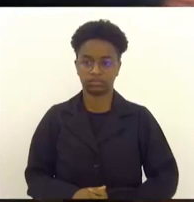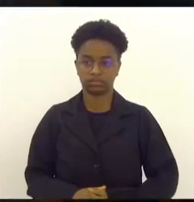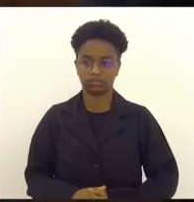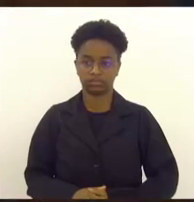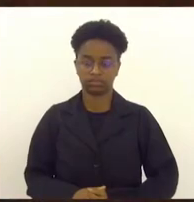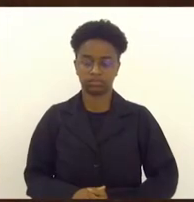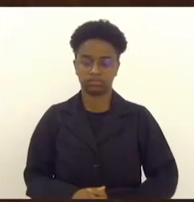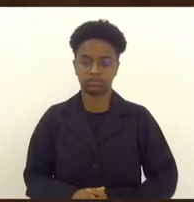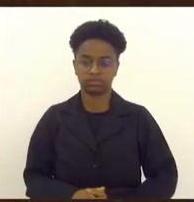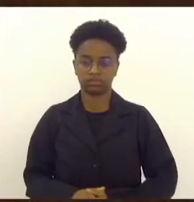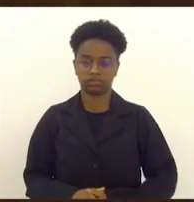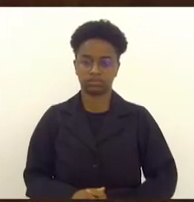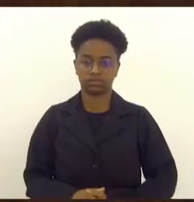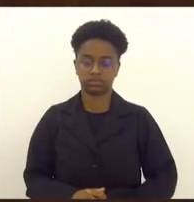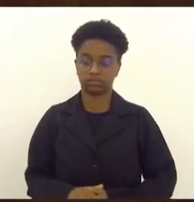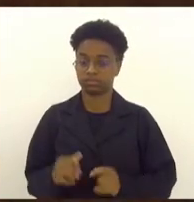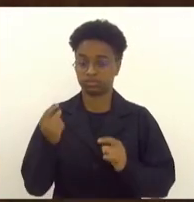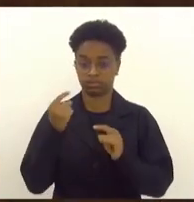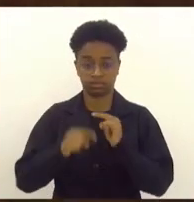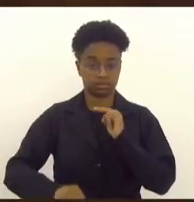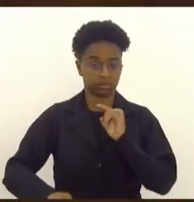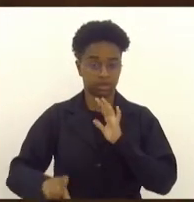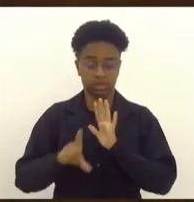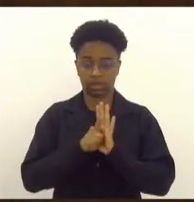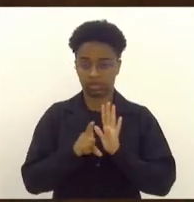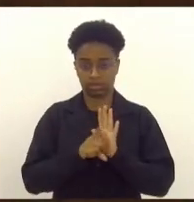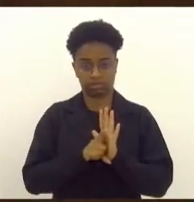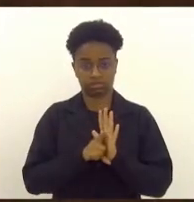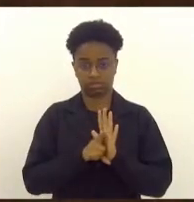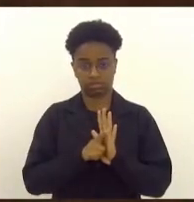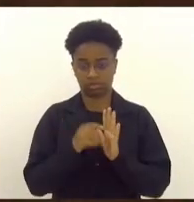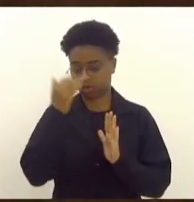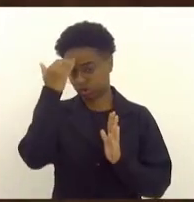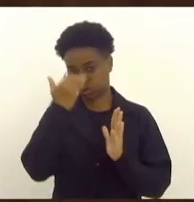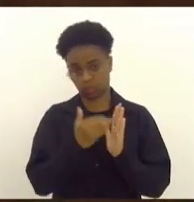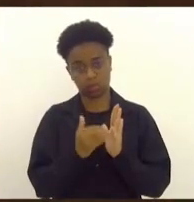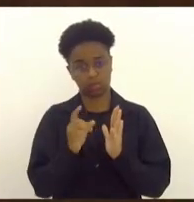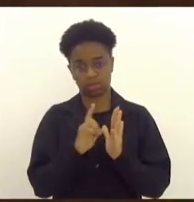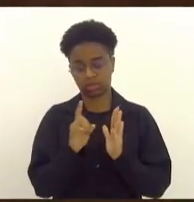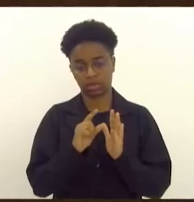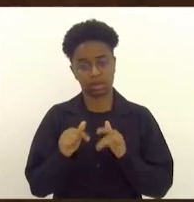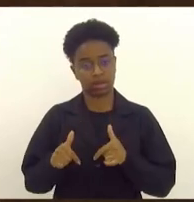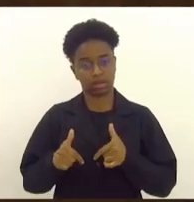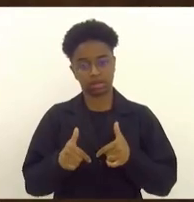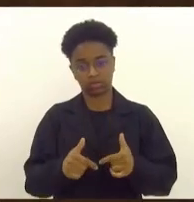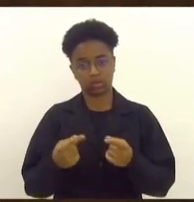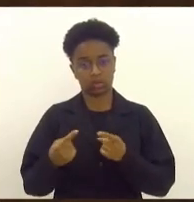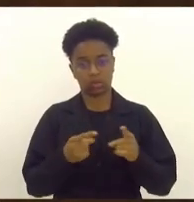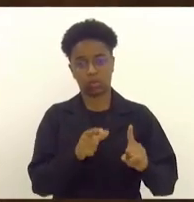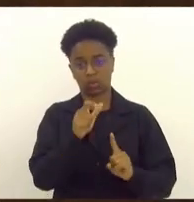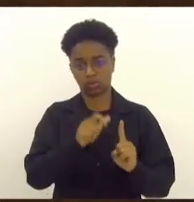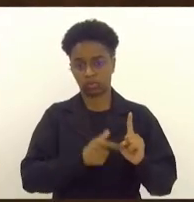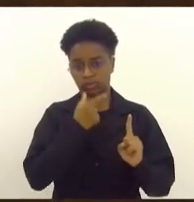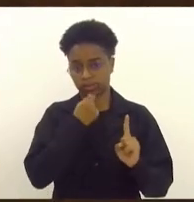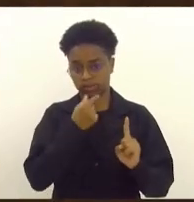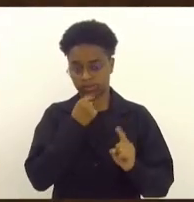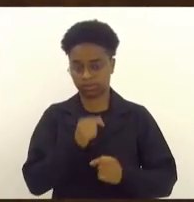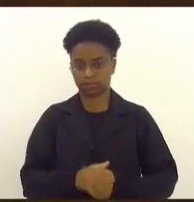completamente ilegal Deputado Átila a operações em cima desse menino